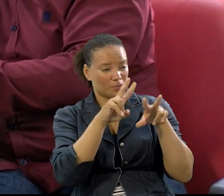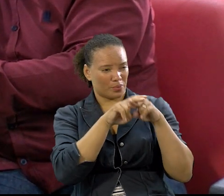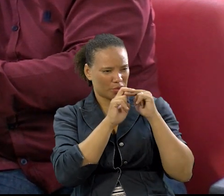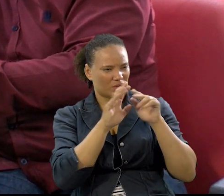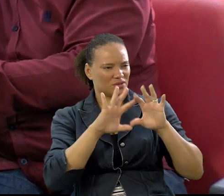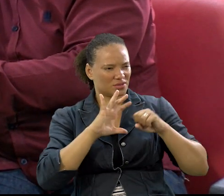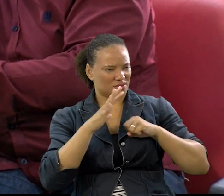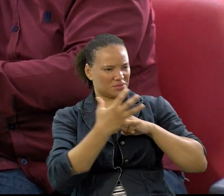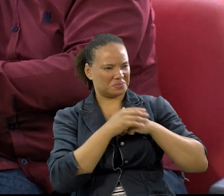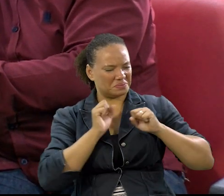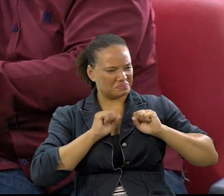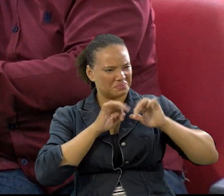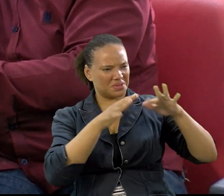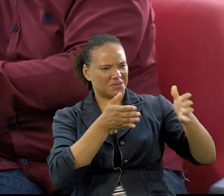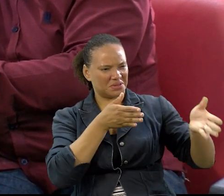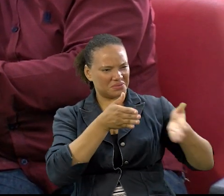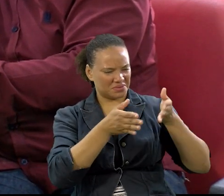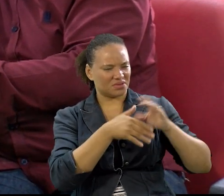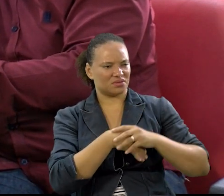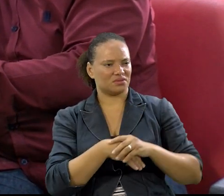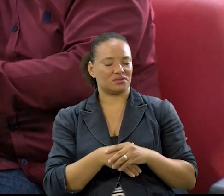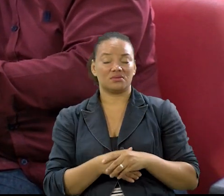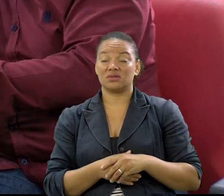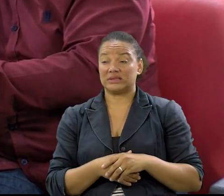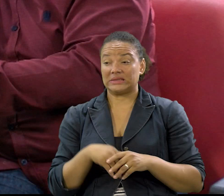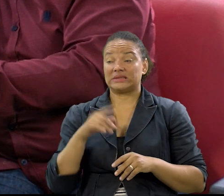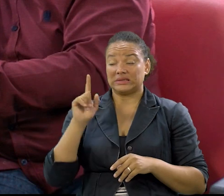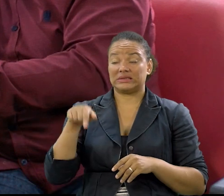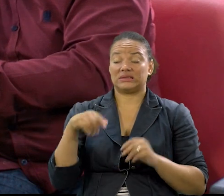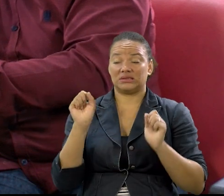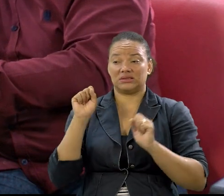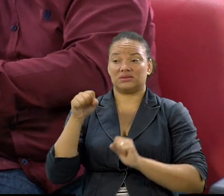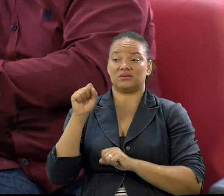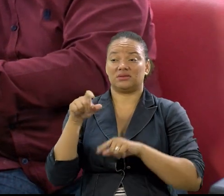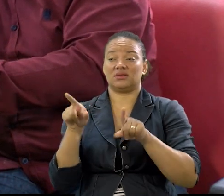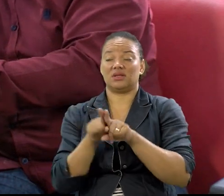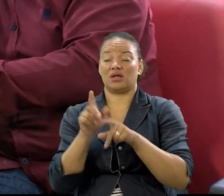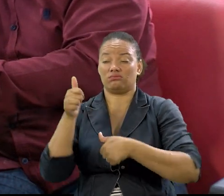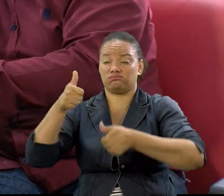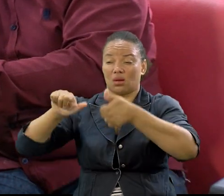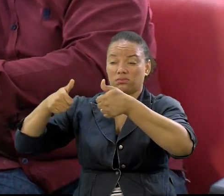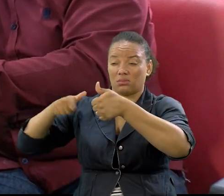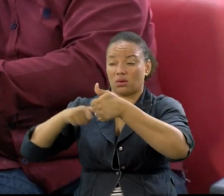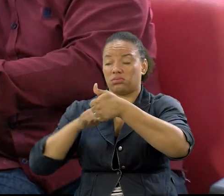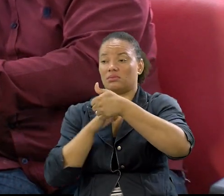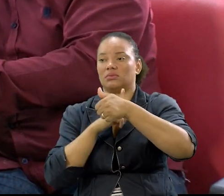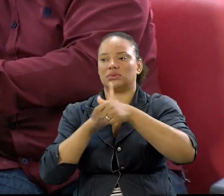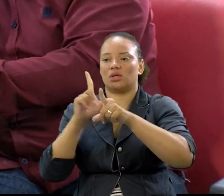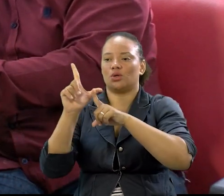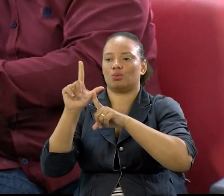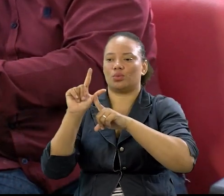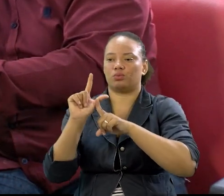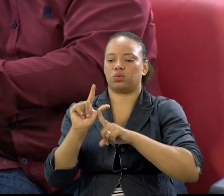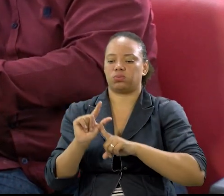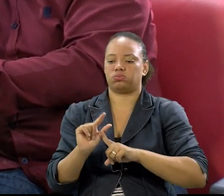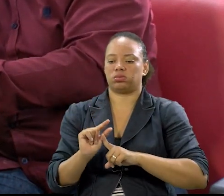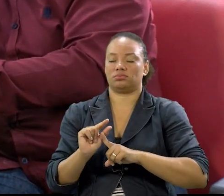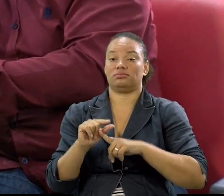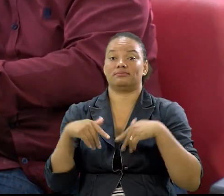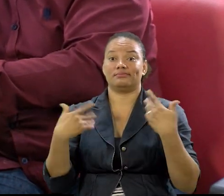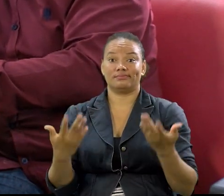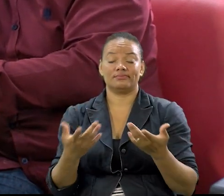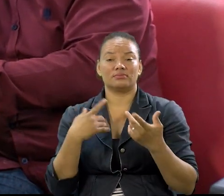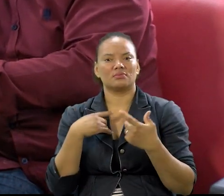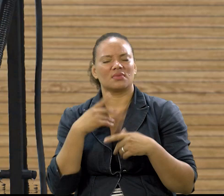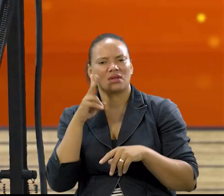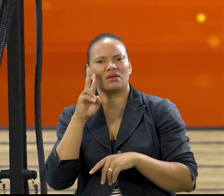relação a servidores cerza muitos muitos nós tínhamos uma uma avaliação todo dia o número de servidores baixados então era